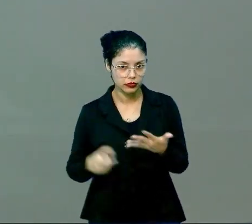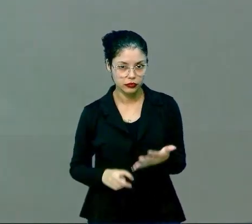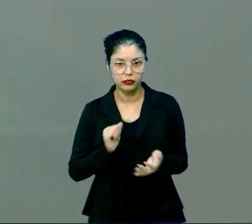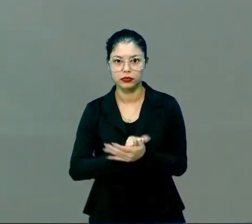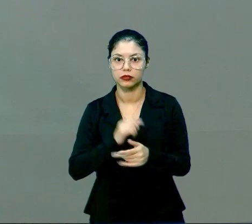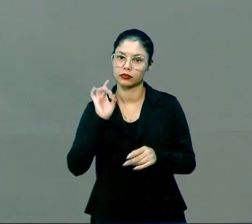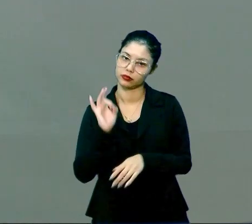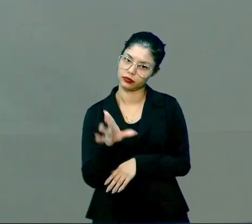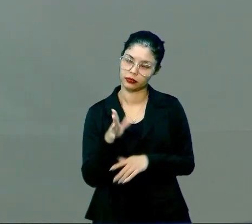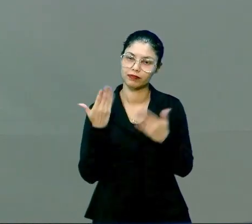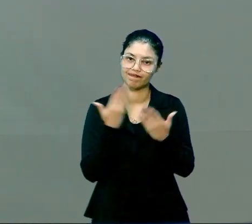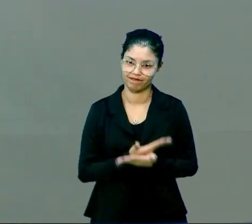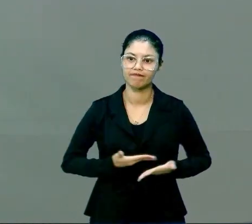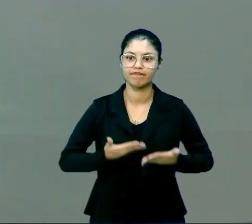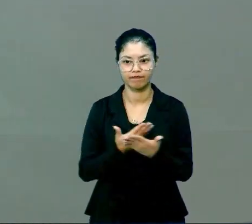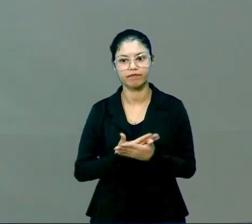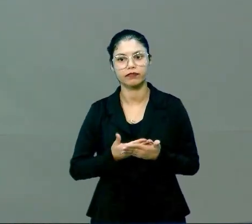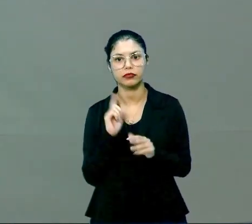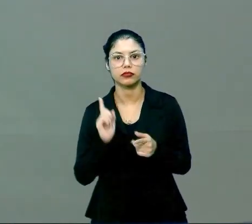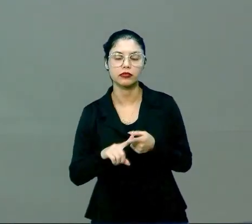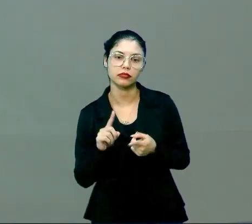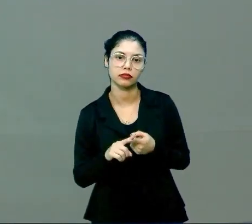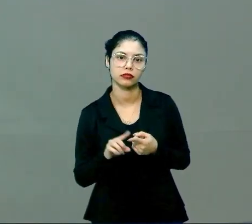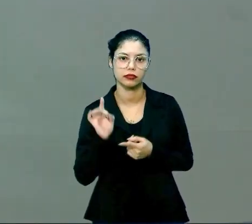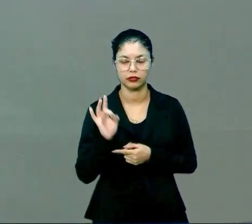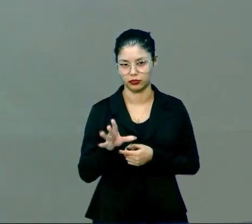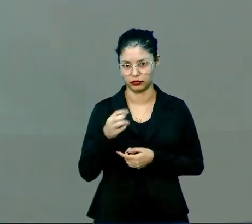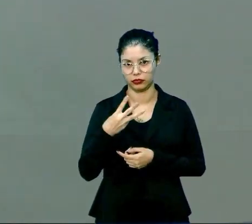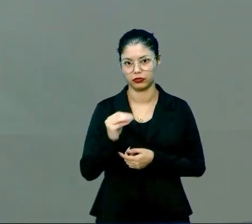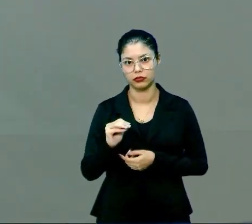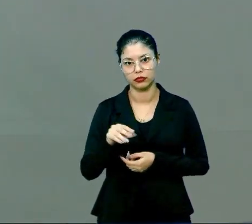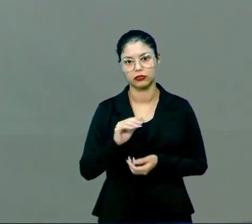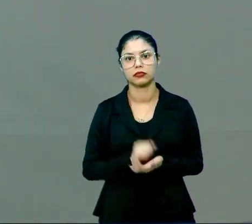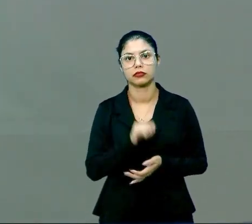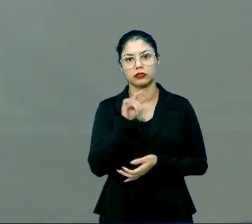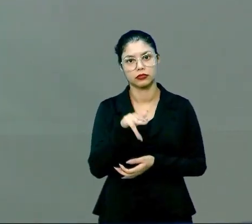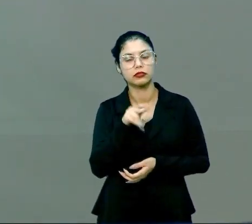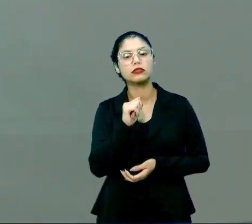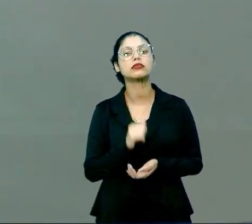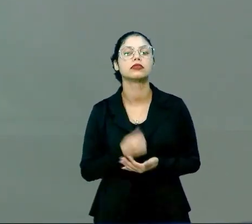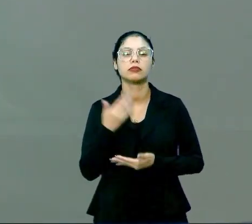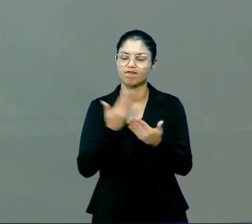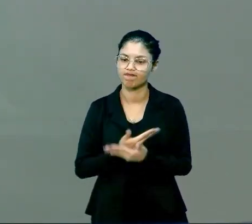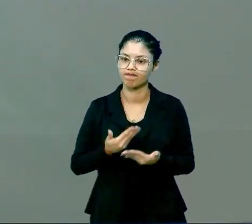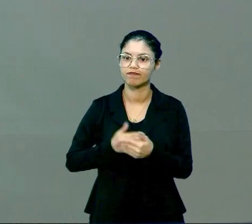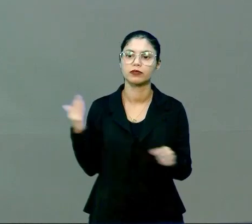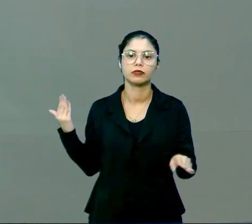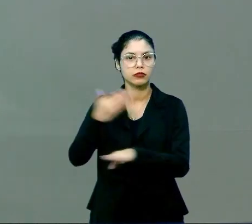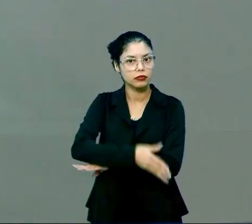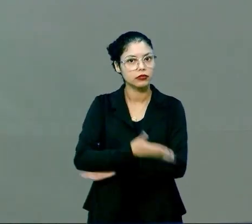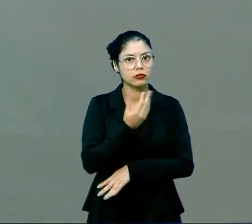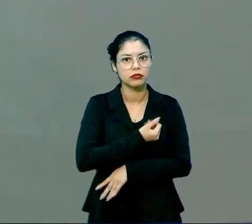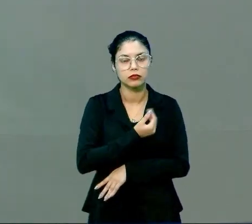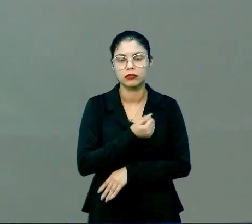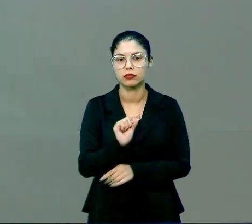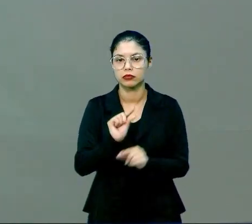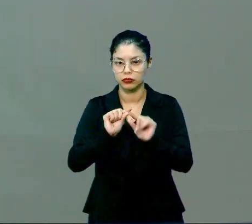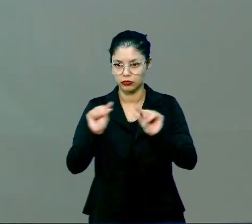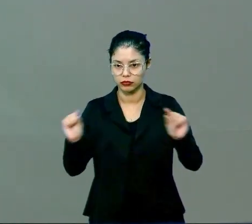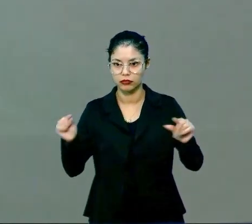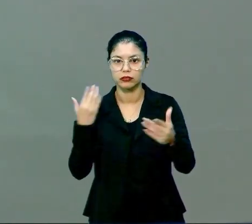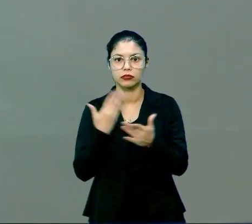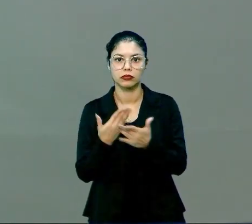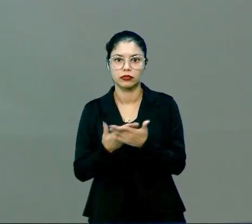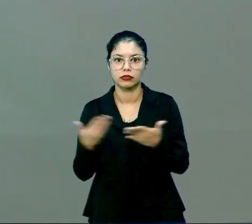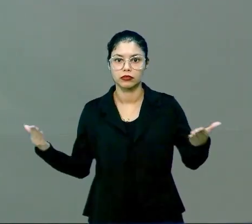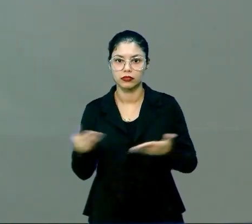parágrafos? Pode, só tem que ter muito cuidado, porque nós temos somente 30 linhas, então tome muito cuidado para não ultrapassar o número de linhas. Então, a